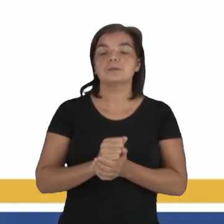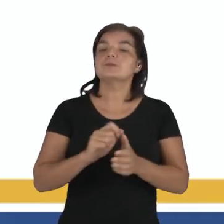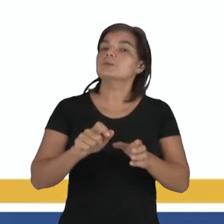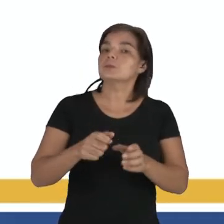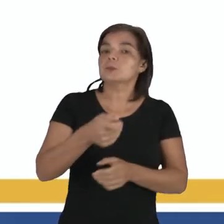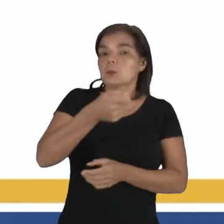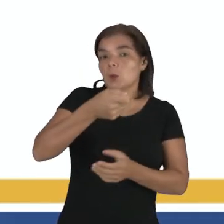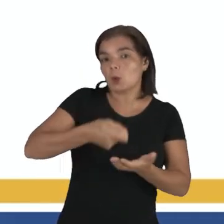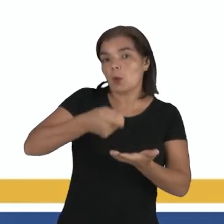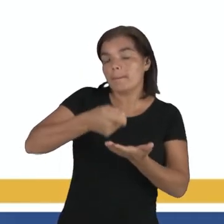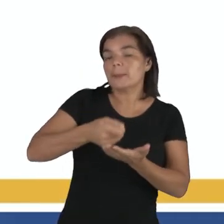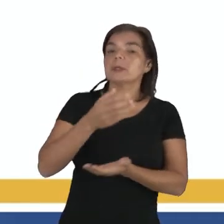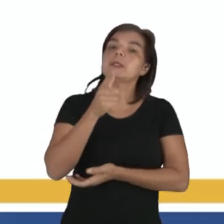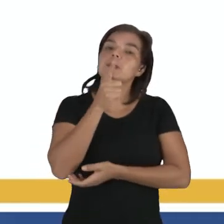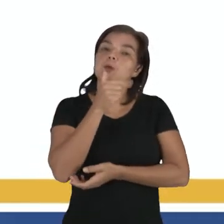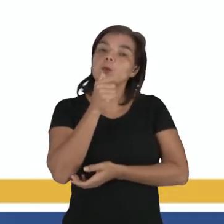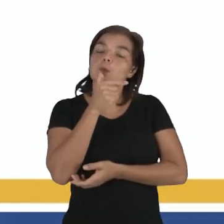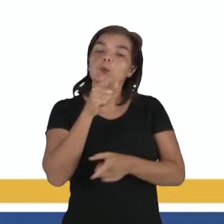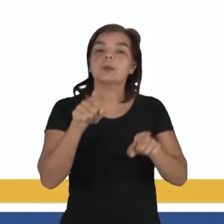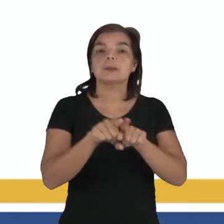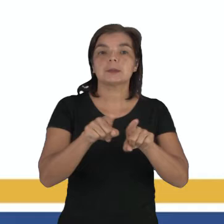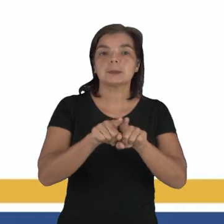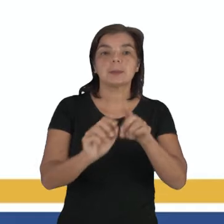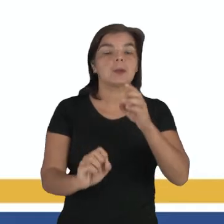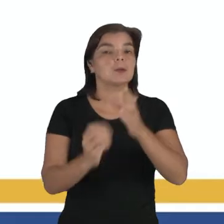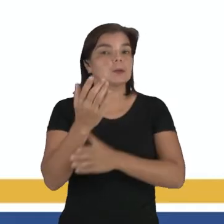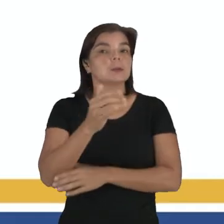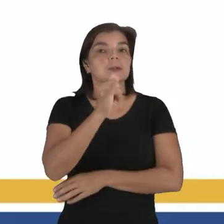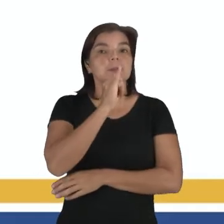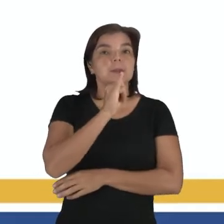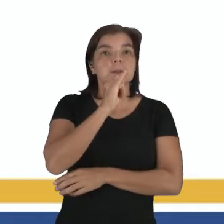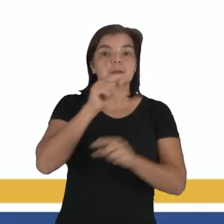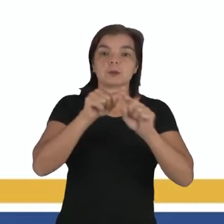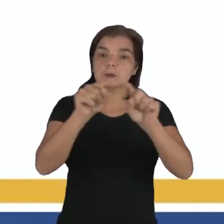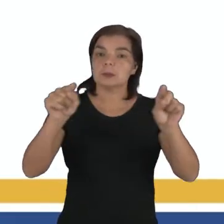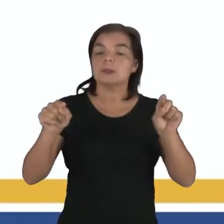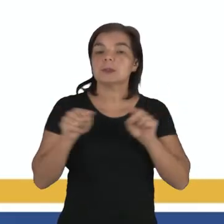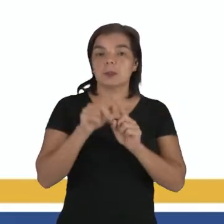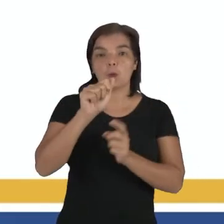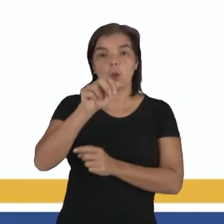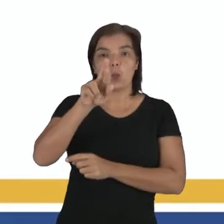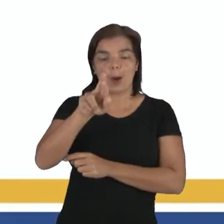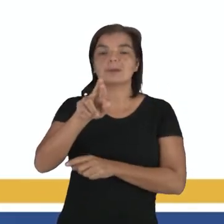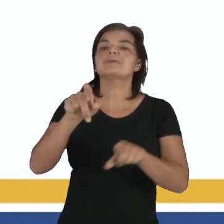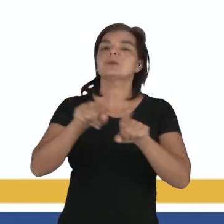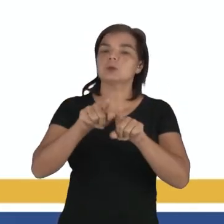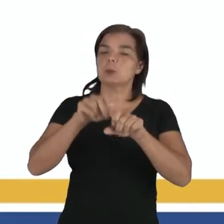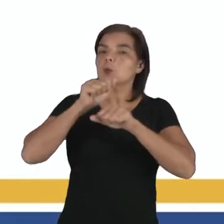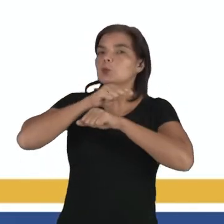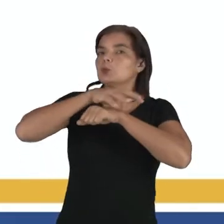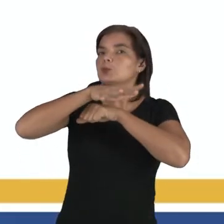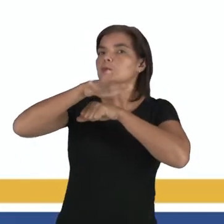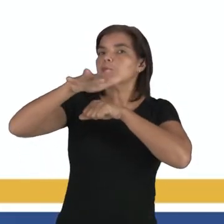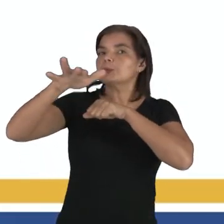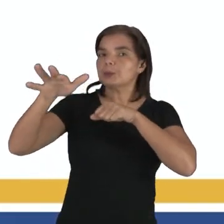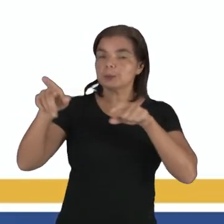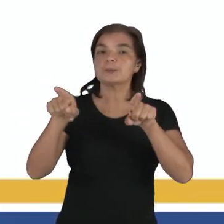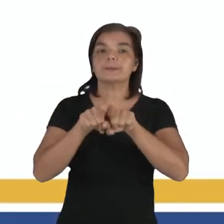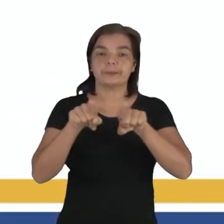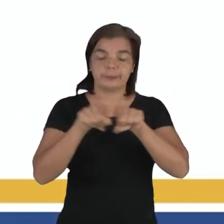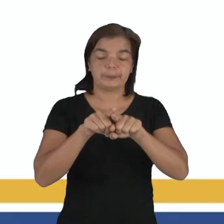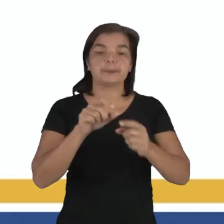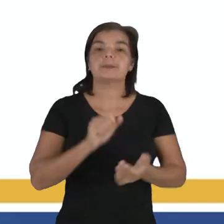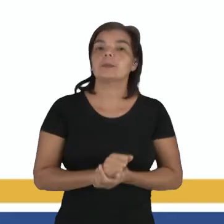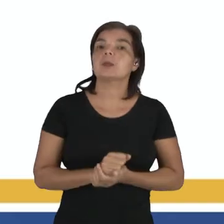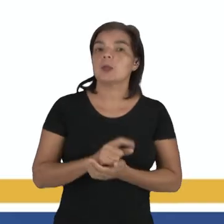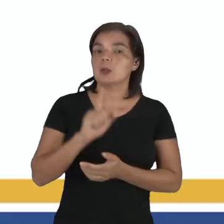com água, um recipiente com água, e também acontece, por exemplo, numa sala que o ar-condicionado esteja ligado. O que acontece é que o ar que